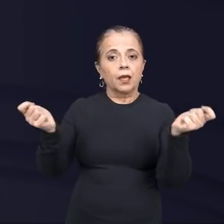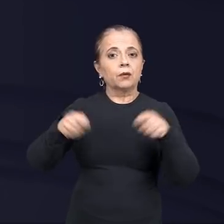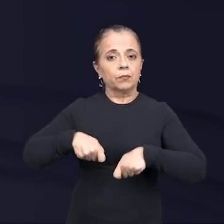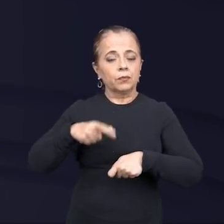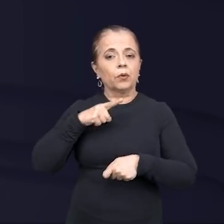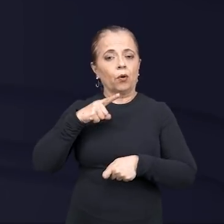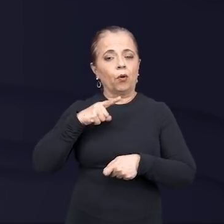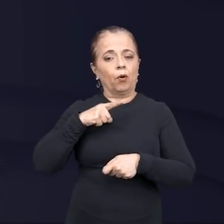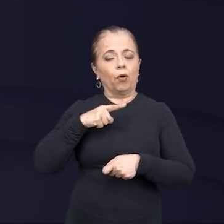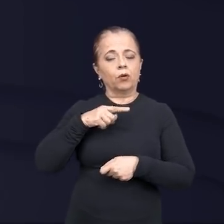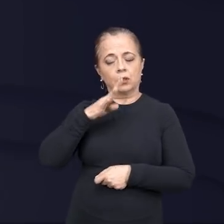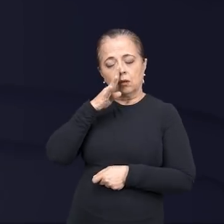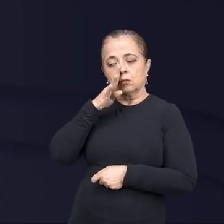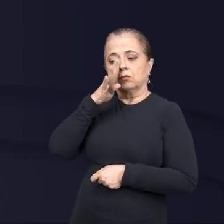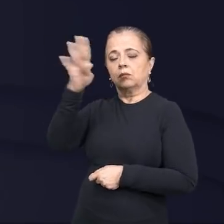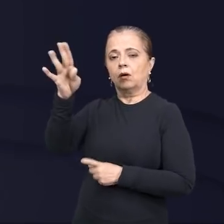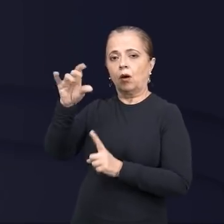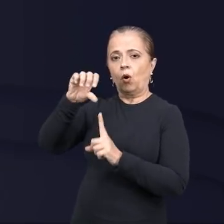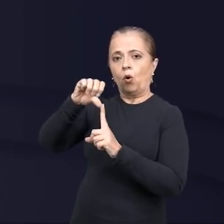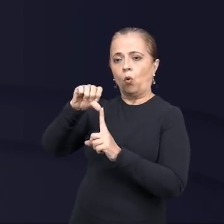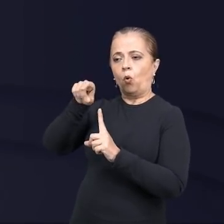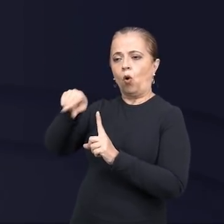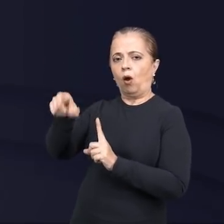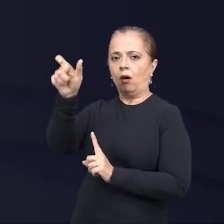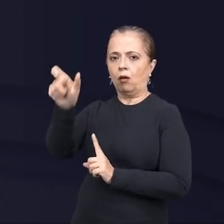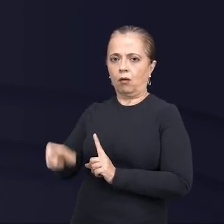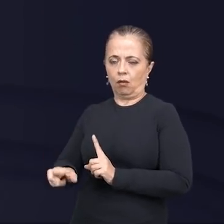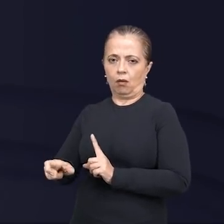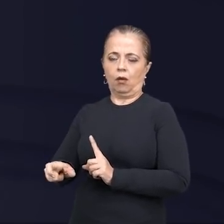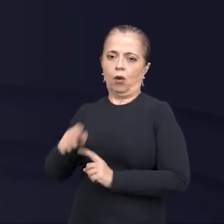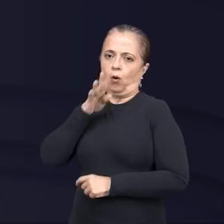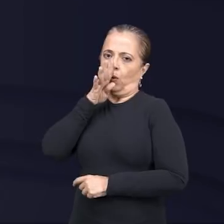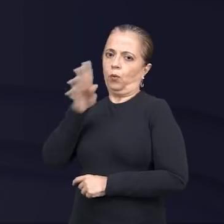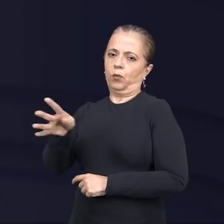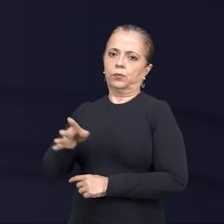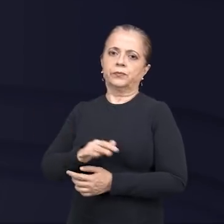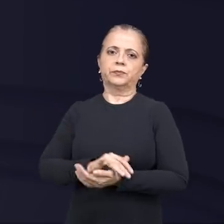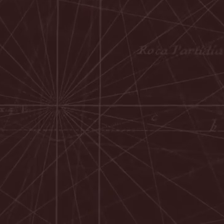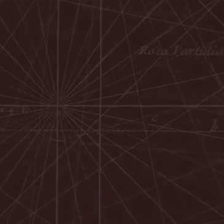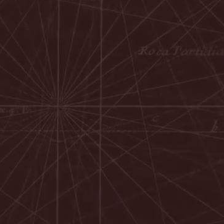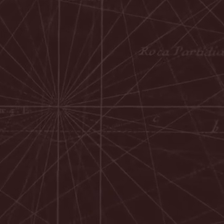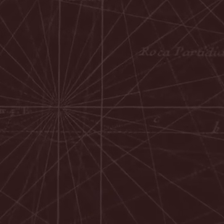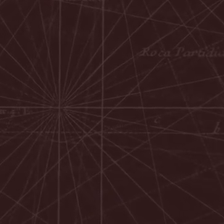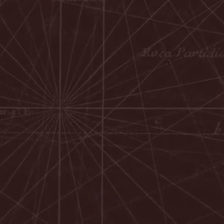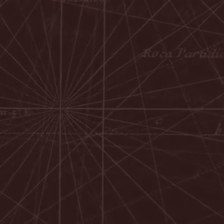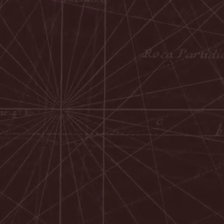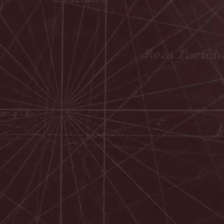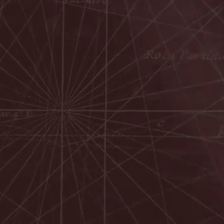eventualmente, formular uma denúncia criminal em desfavor dos investigados.